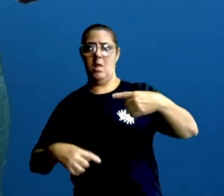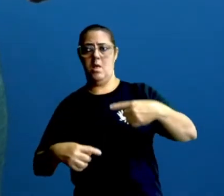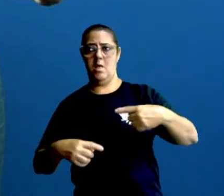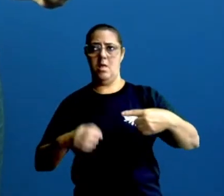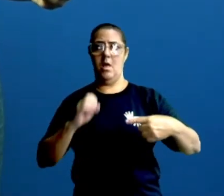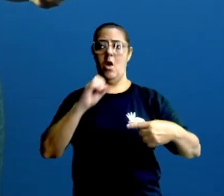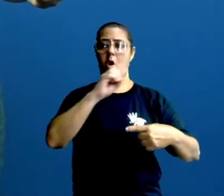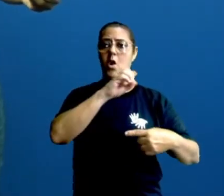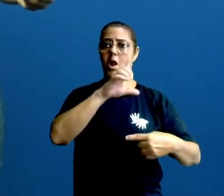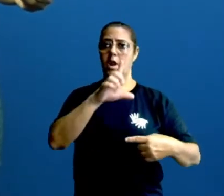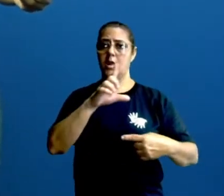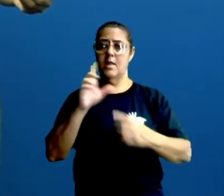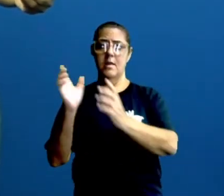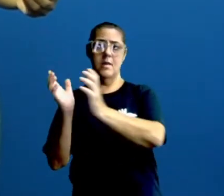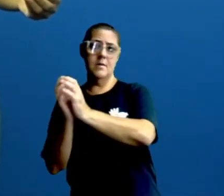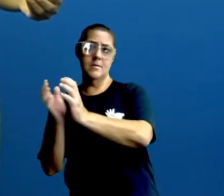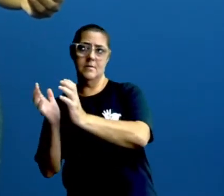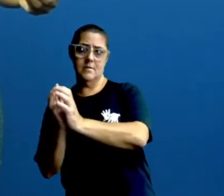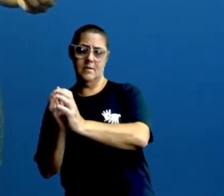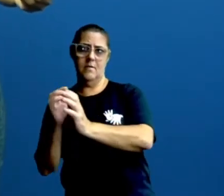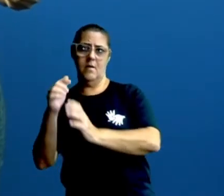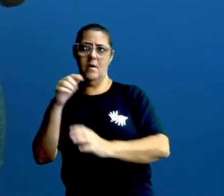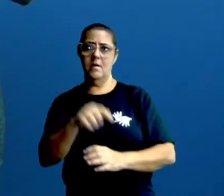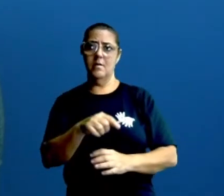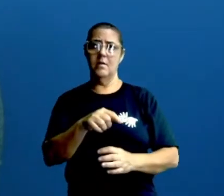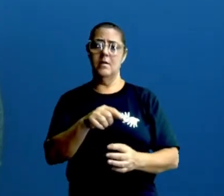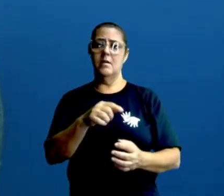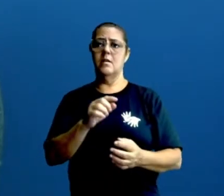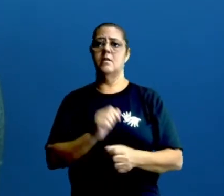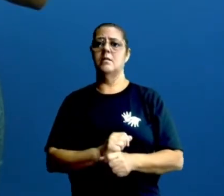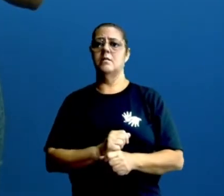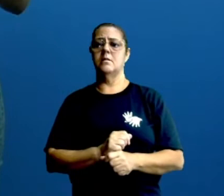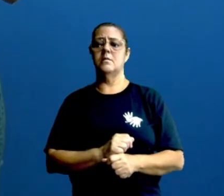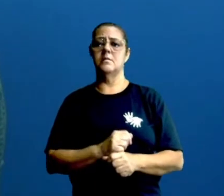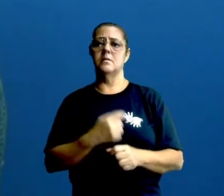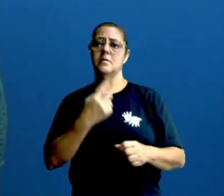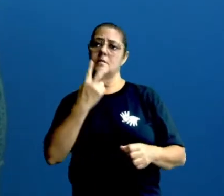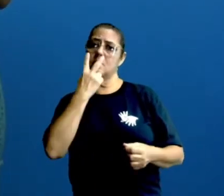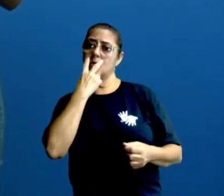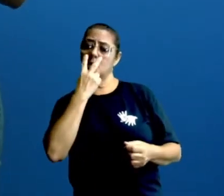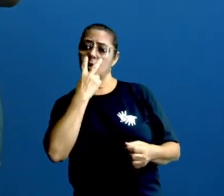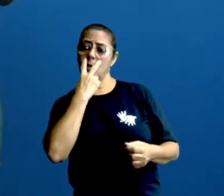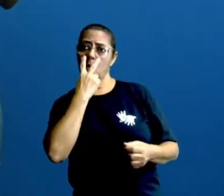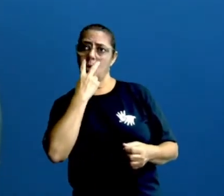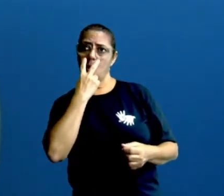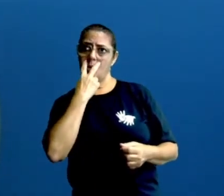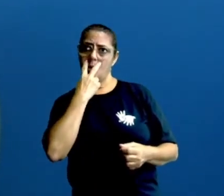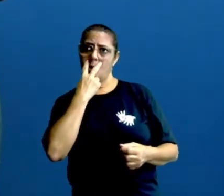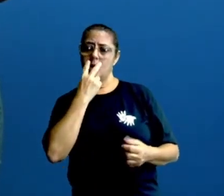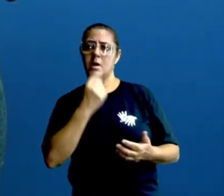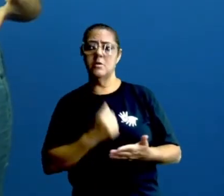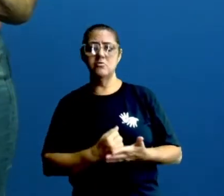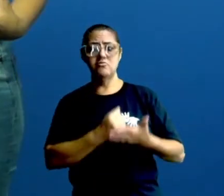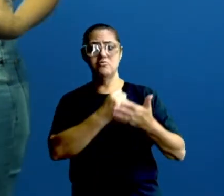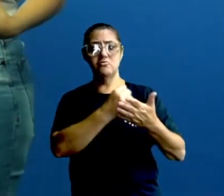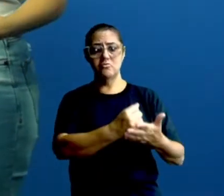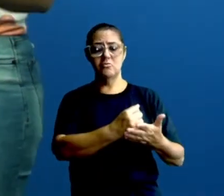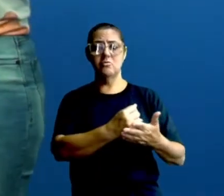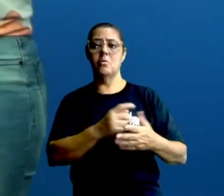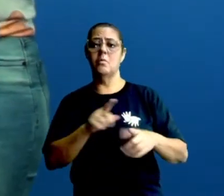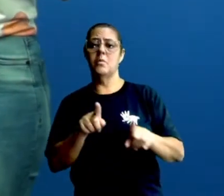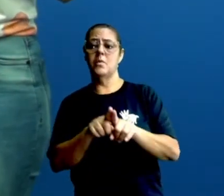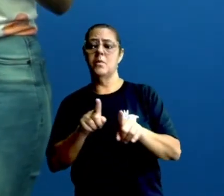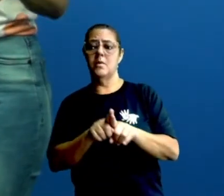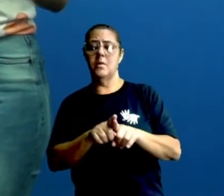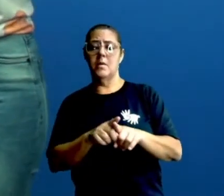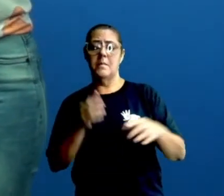apoio dos senhores de engenho aqui do interior, da Zona da Mata. E Vitória de Santo Antão desempenhou um papel muito importante